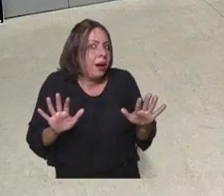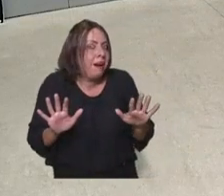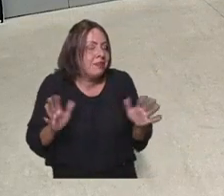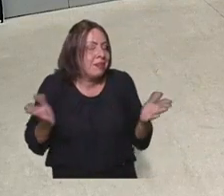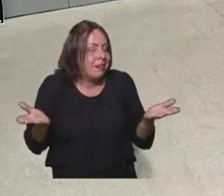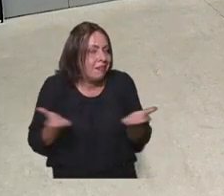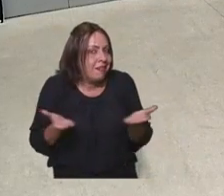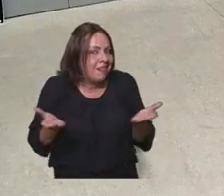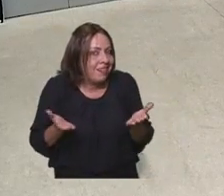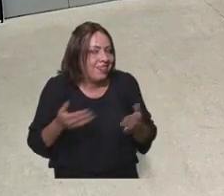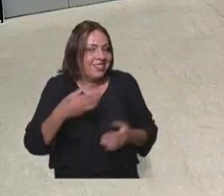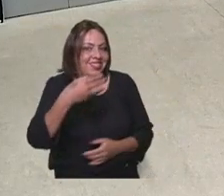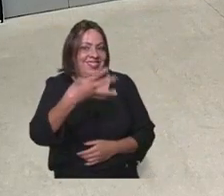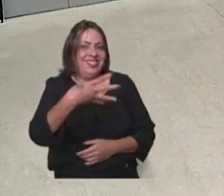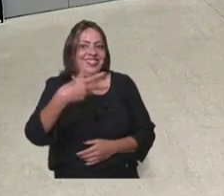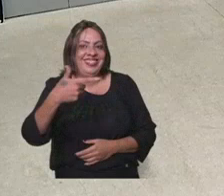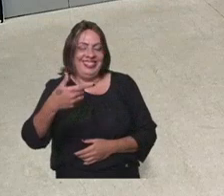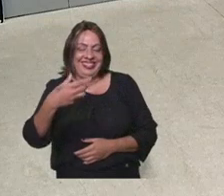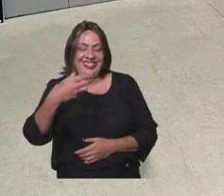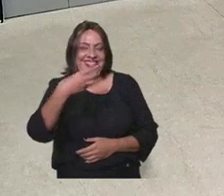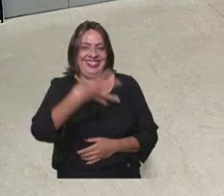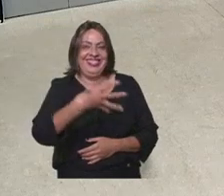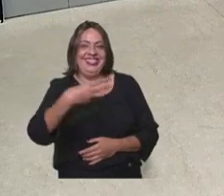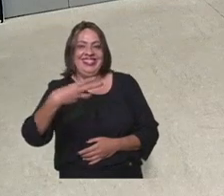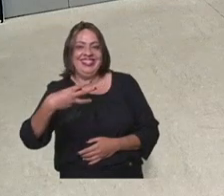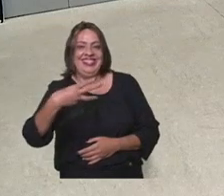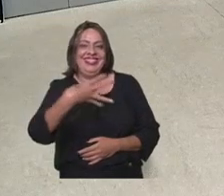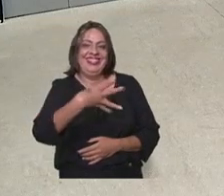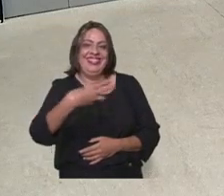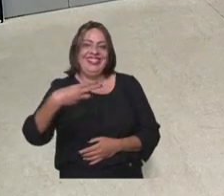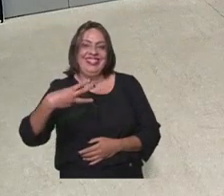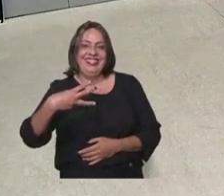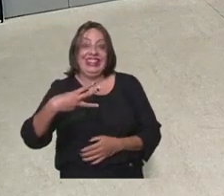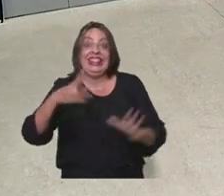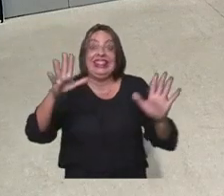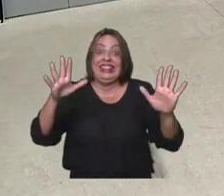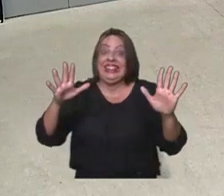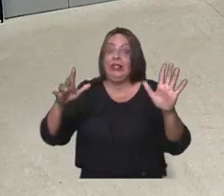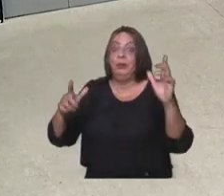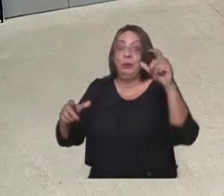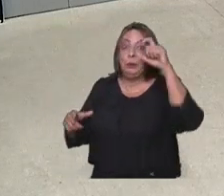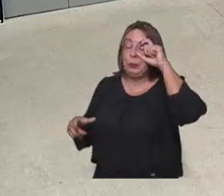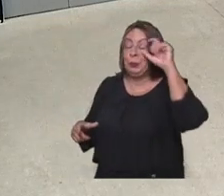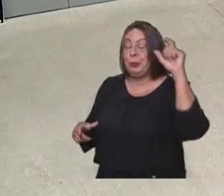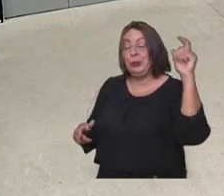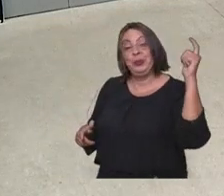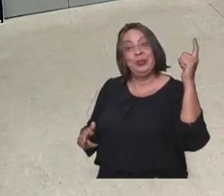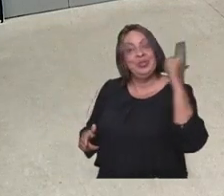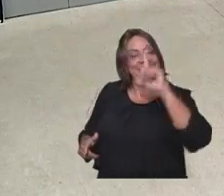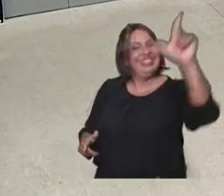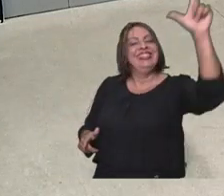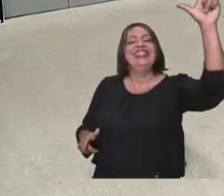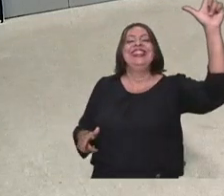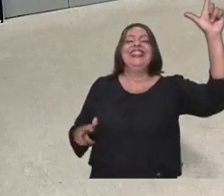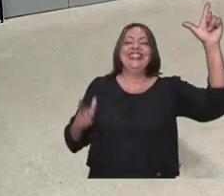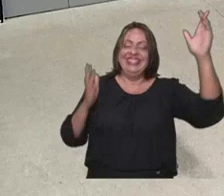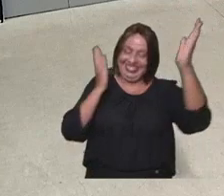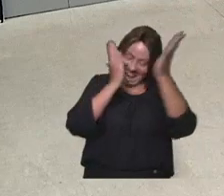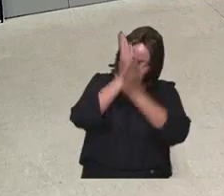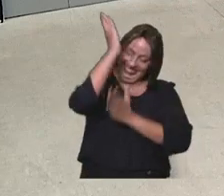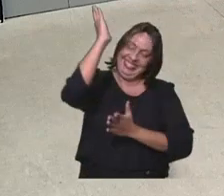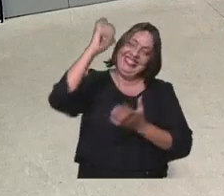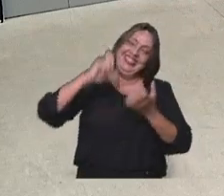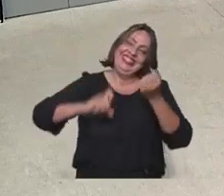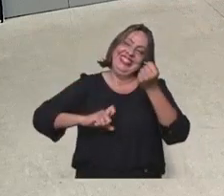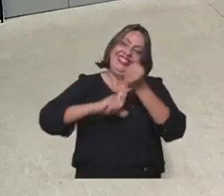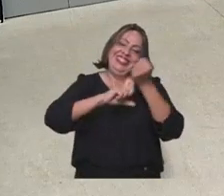agora. 43 é a bolinha da vez. Marque aí 43. E o quê, menino? Contemplado